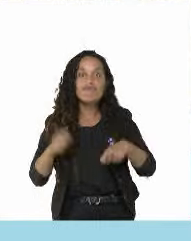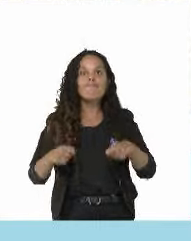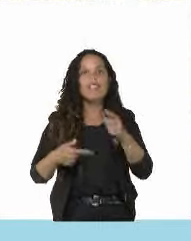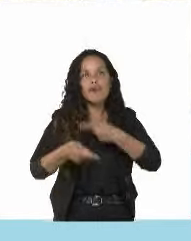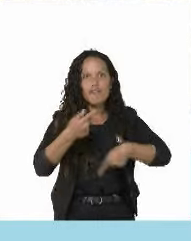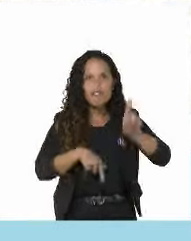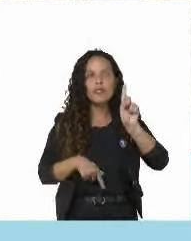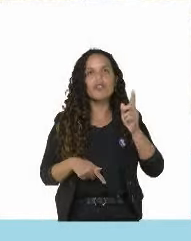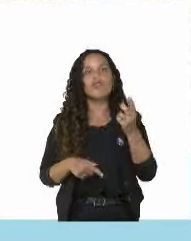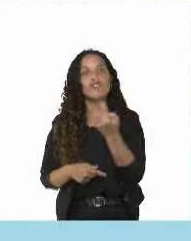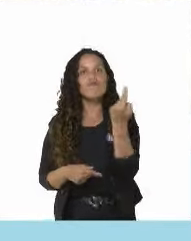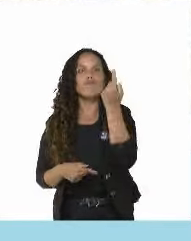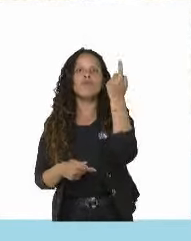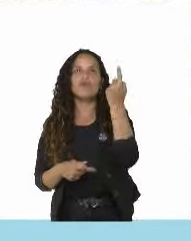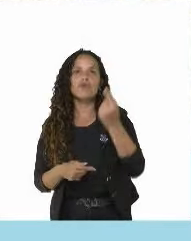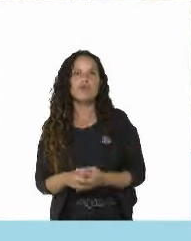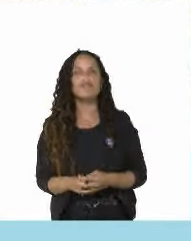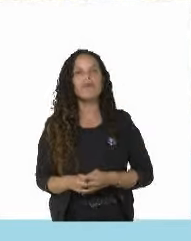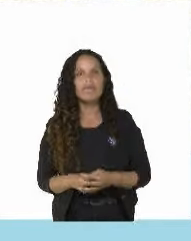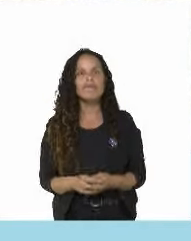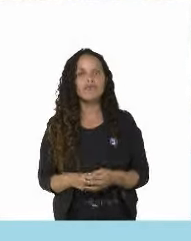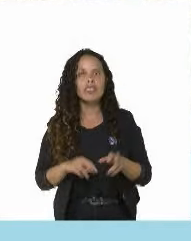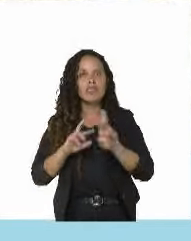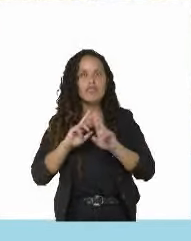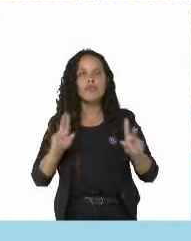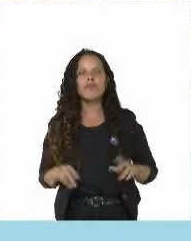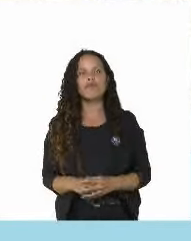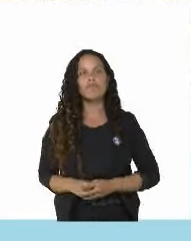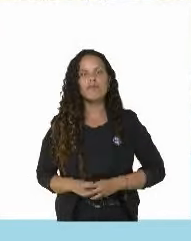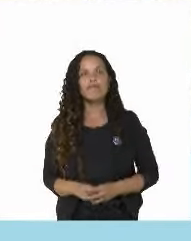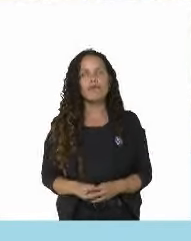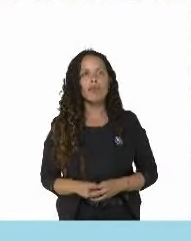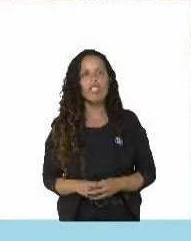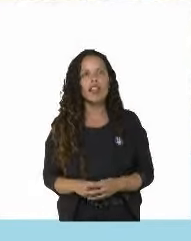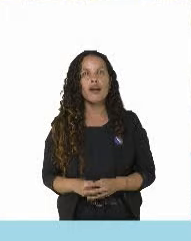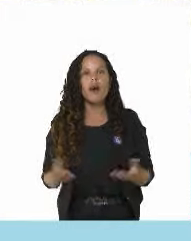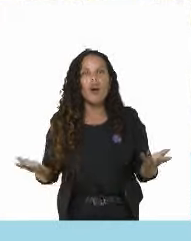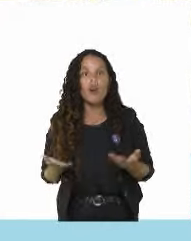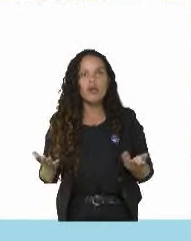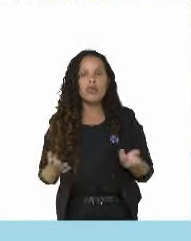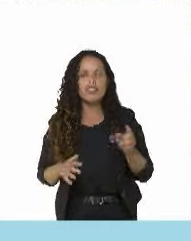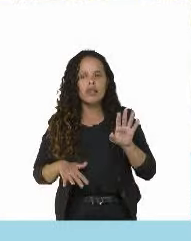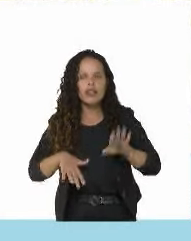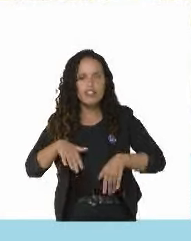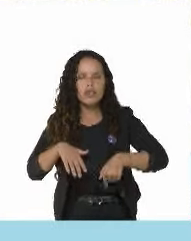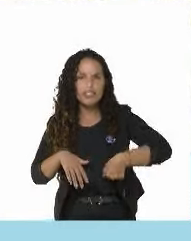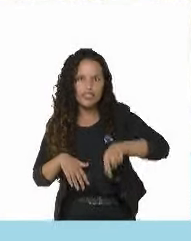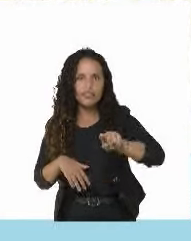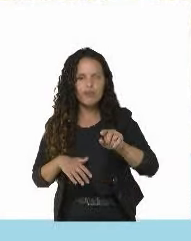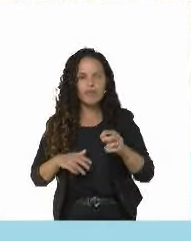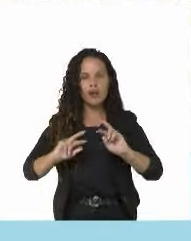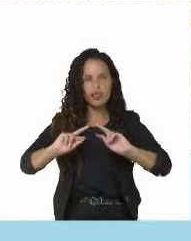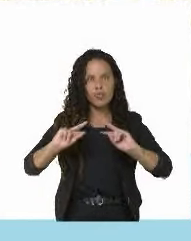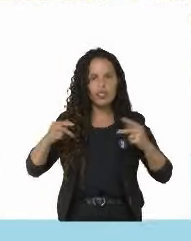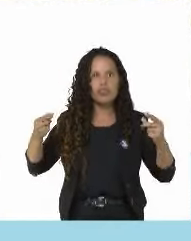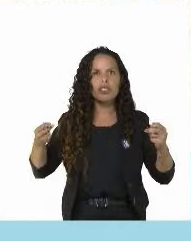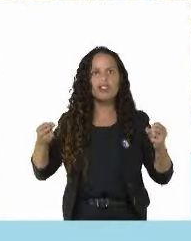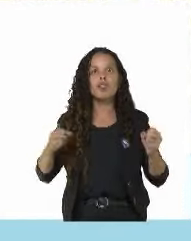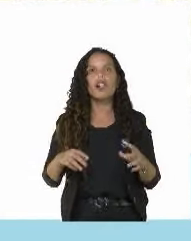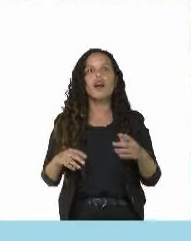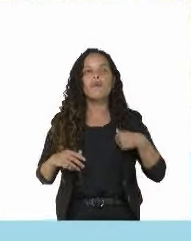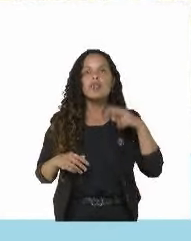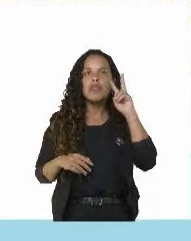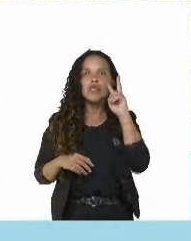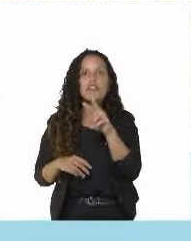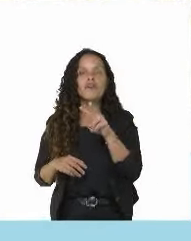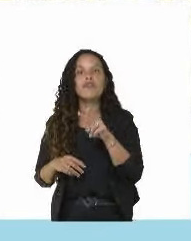ser único, né, de fazer coisas diferentes. Então, eu acho que hoje a gente vai no shopping e parece que está tudo muito igual. Então, eu gosto muito de criar coisas que,